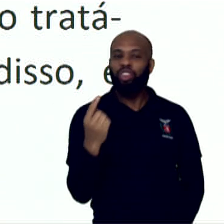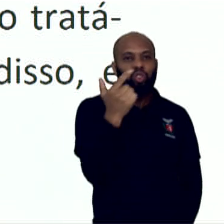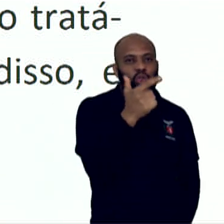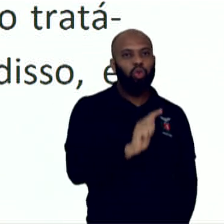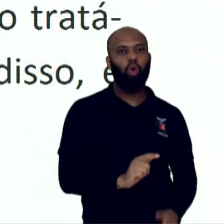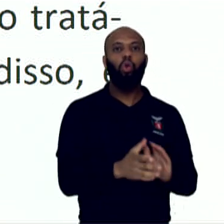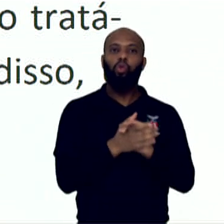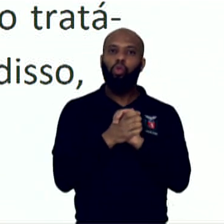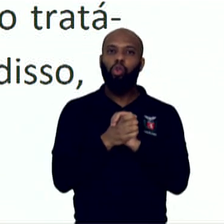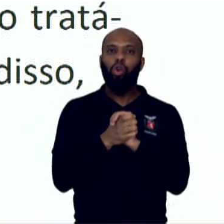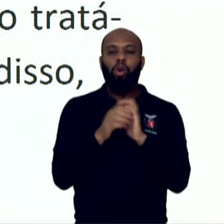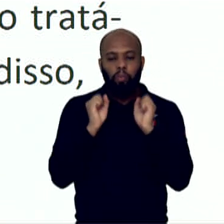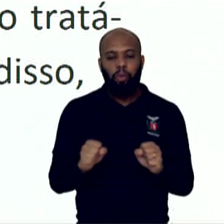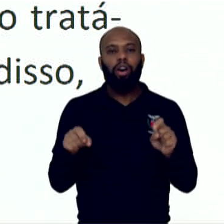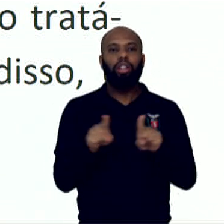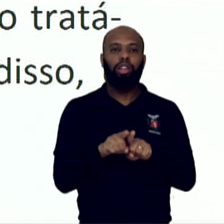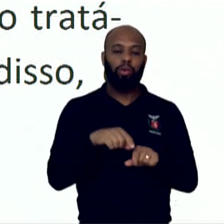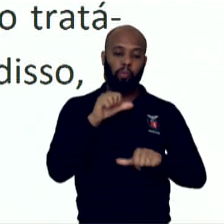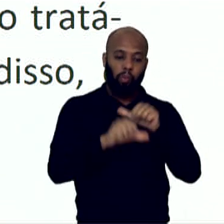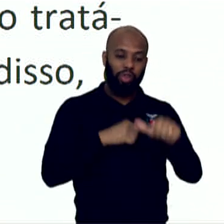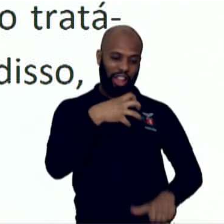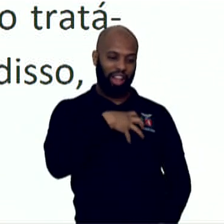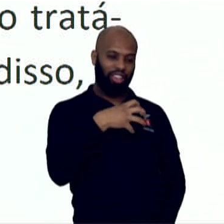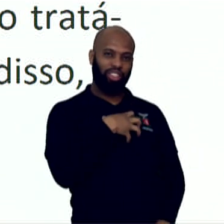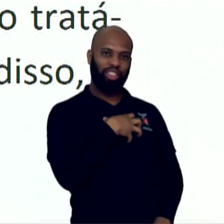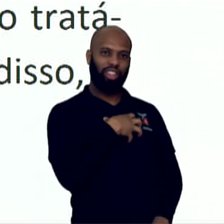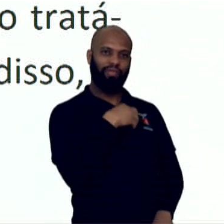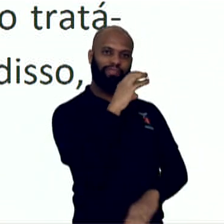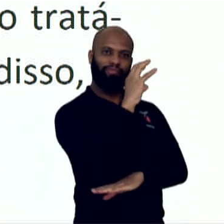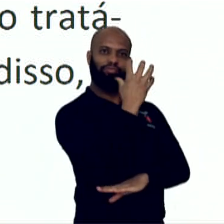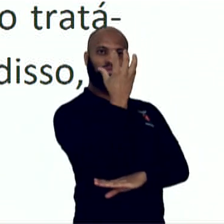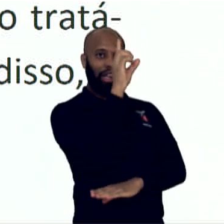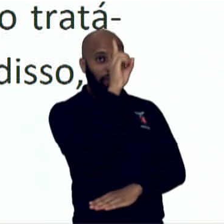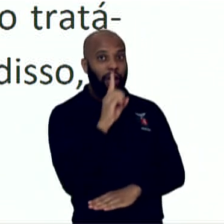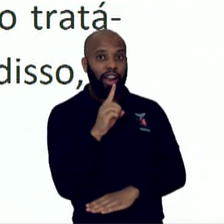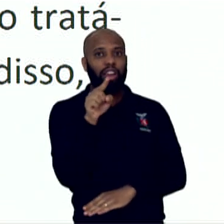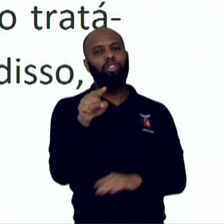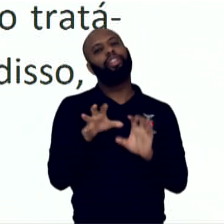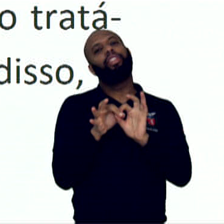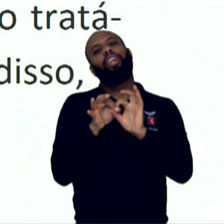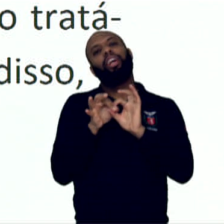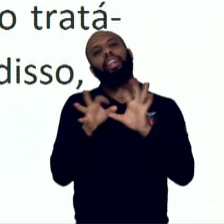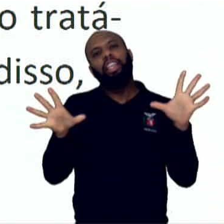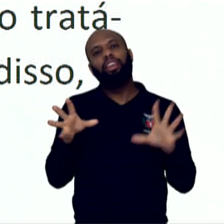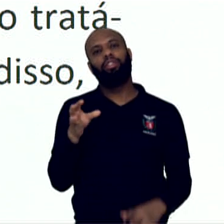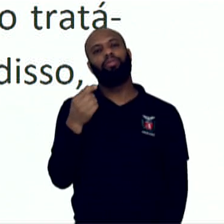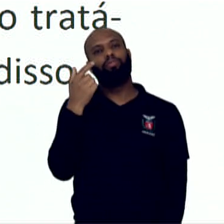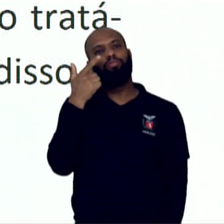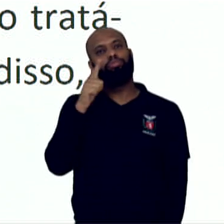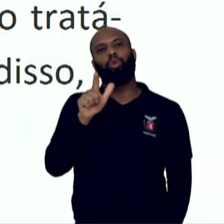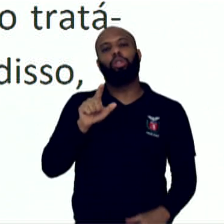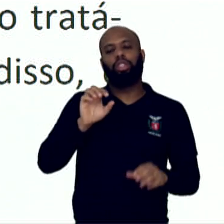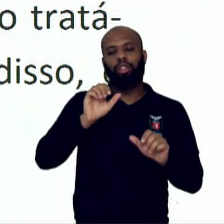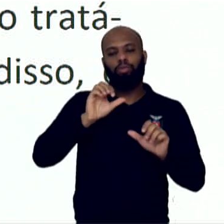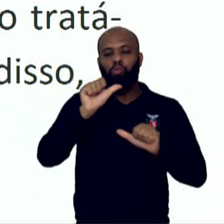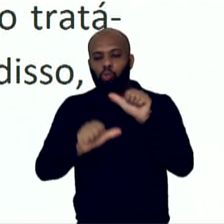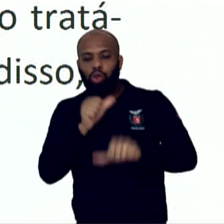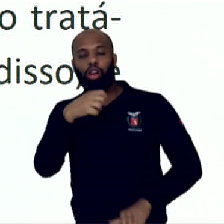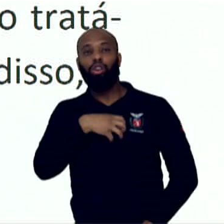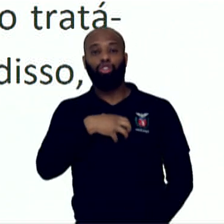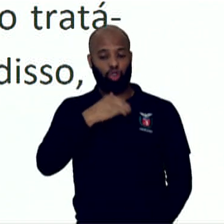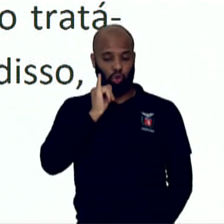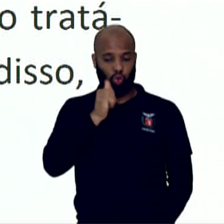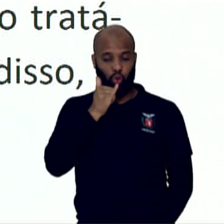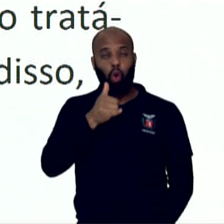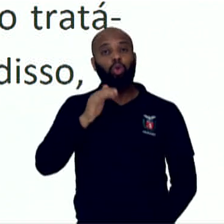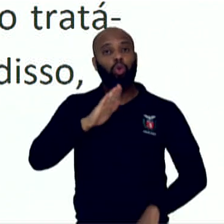você pode mudar a atitude do girassol. Você é livre para tornar esse conto mais feliz do jeito que você